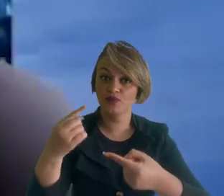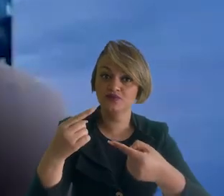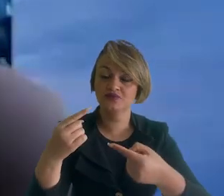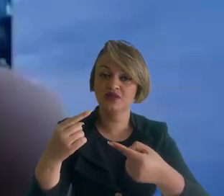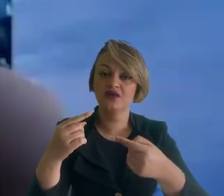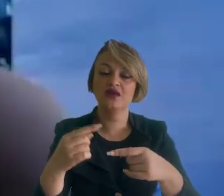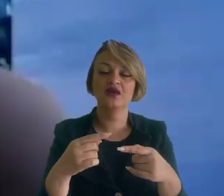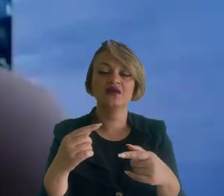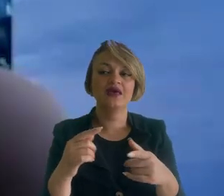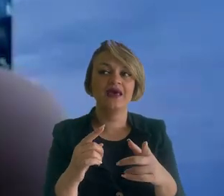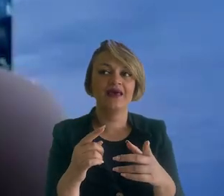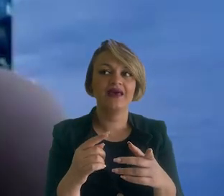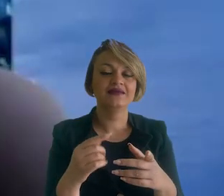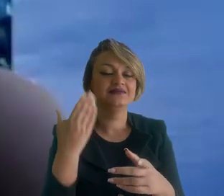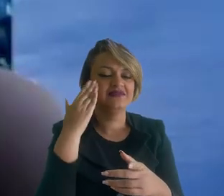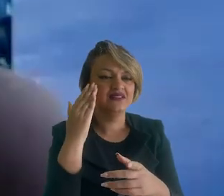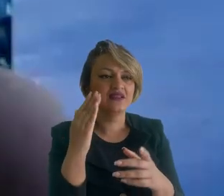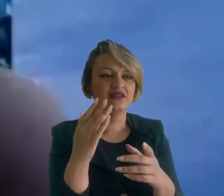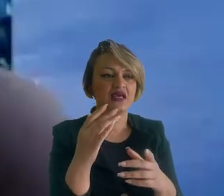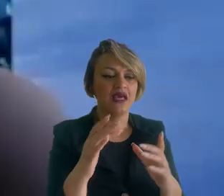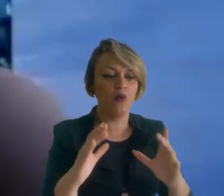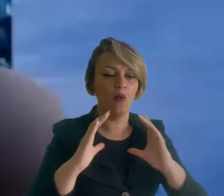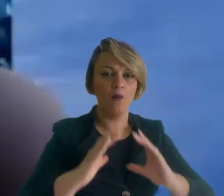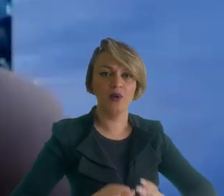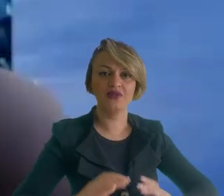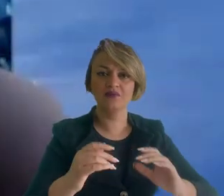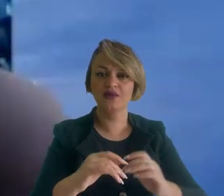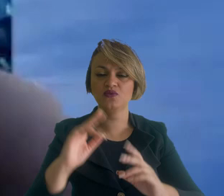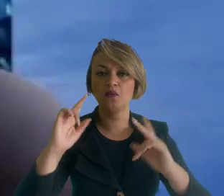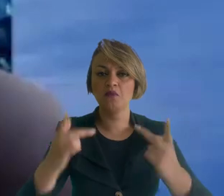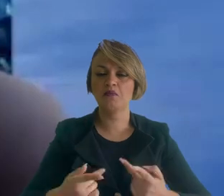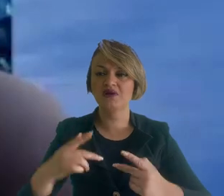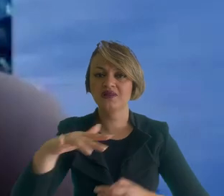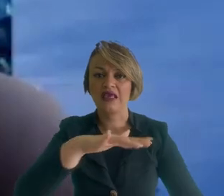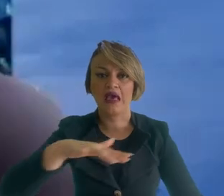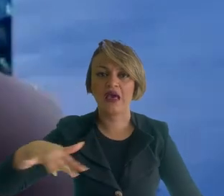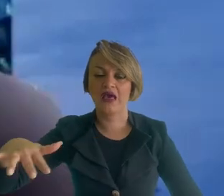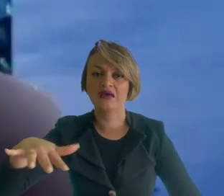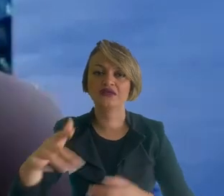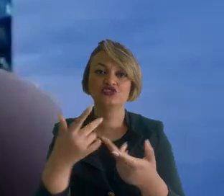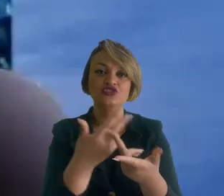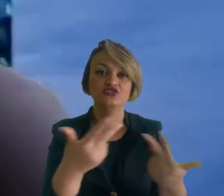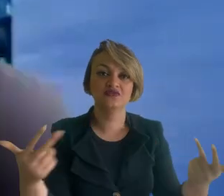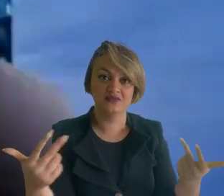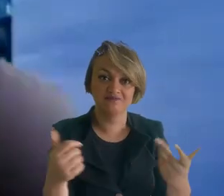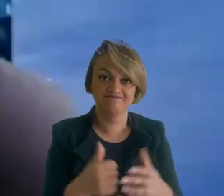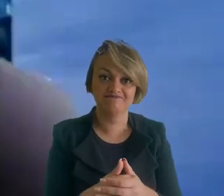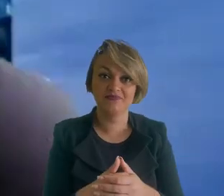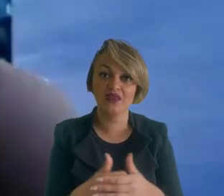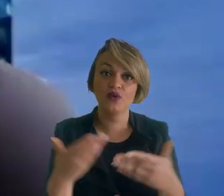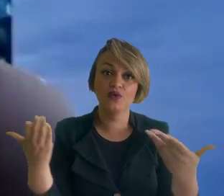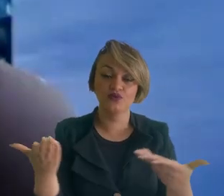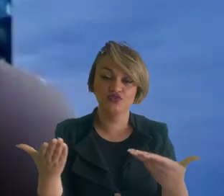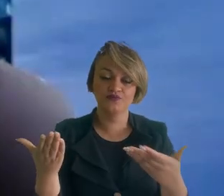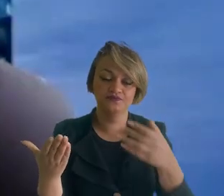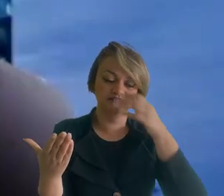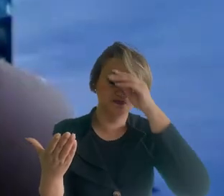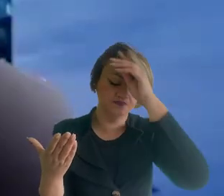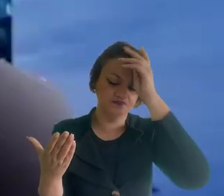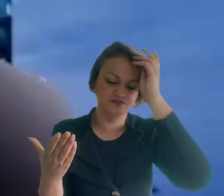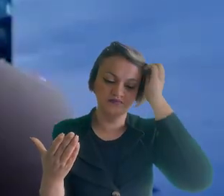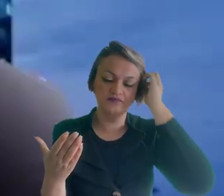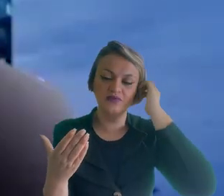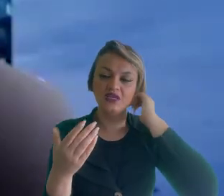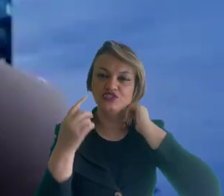os efeitos da conduta humana em áreas diversas hoje como